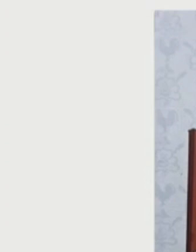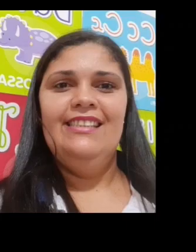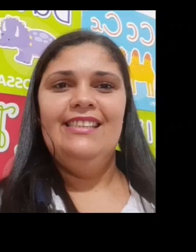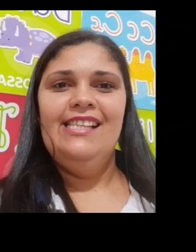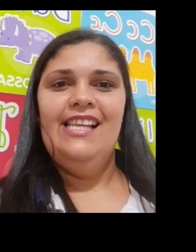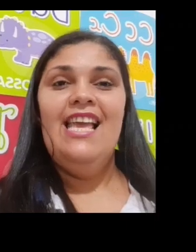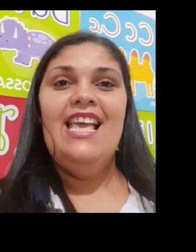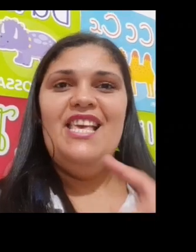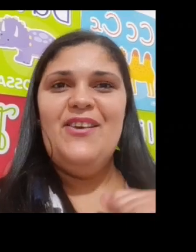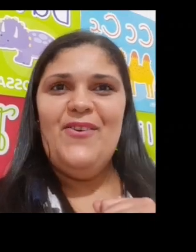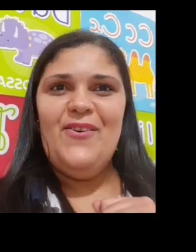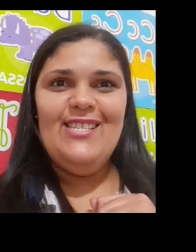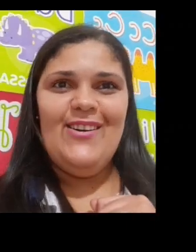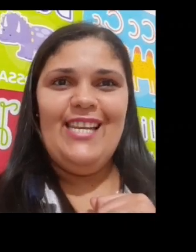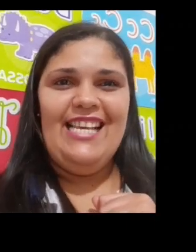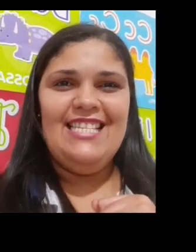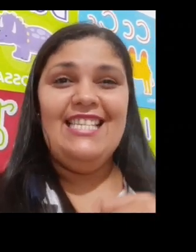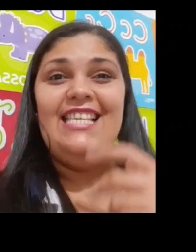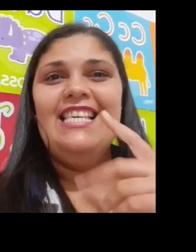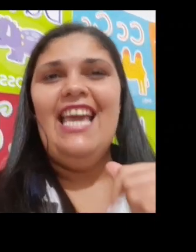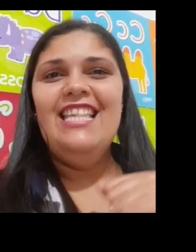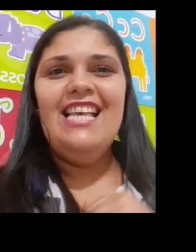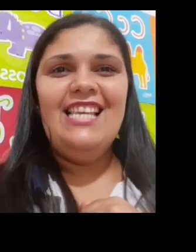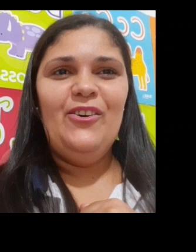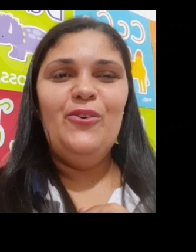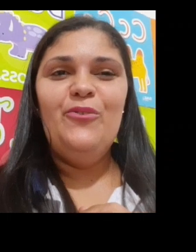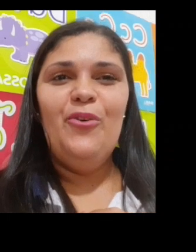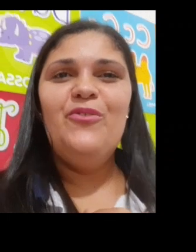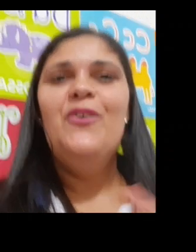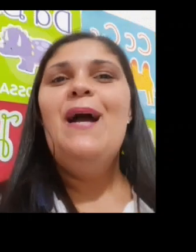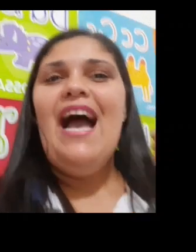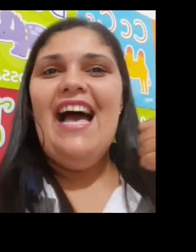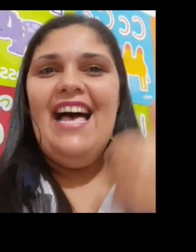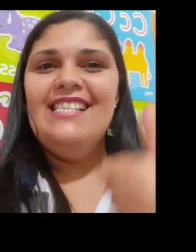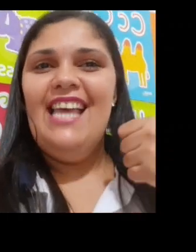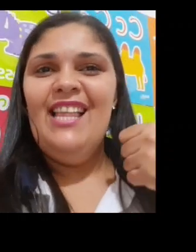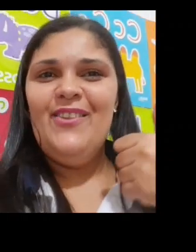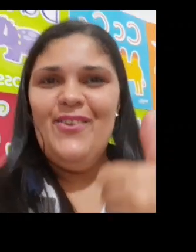manhã. E olha só, crianças, quem desenhou um ovo